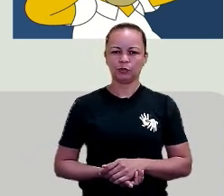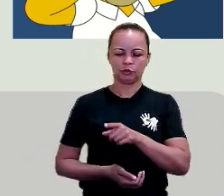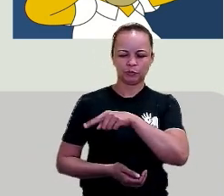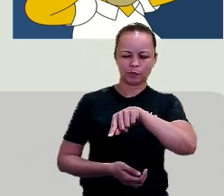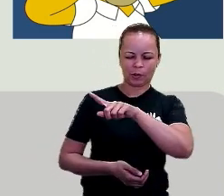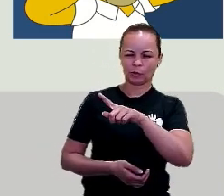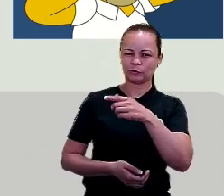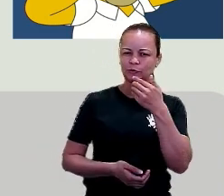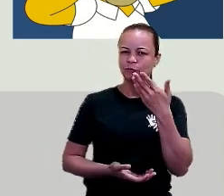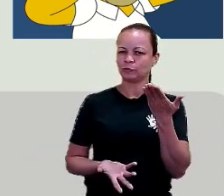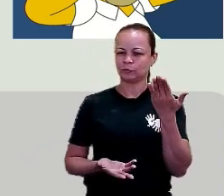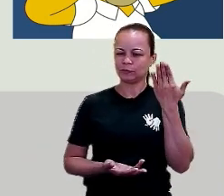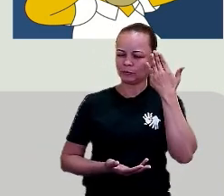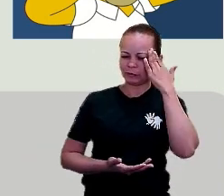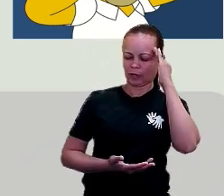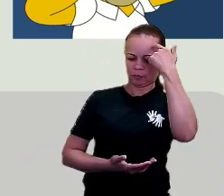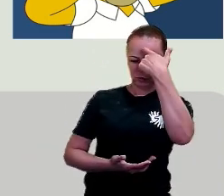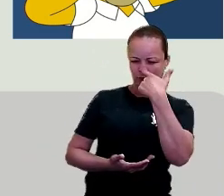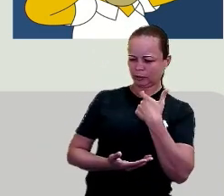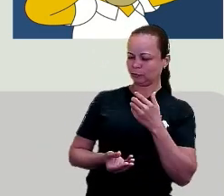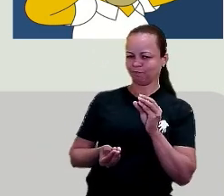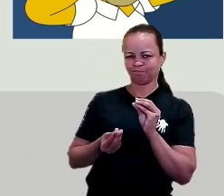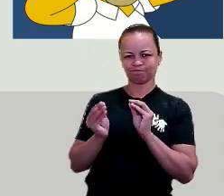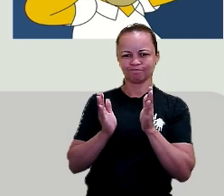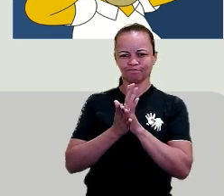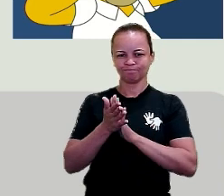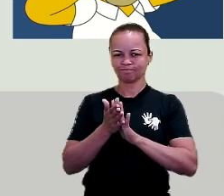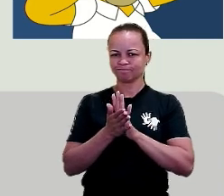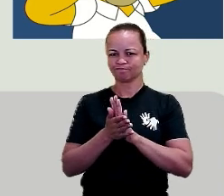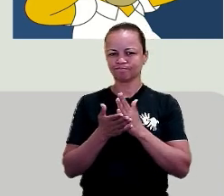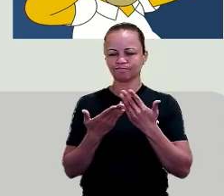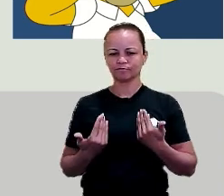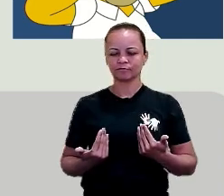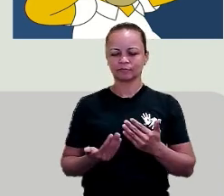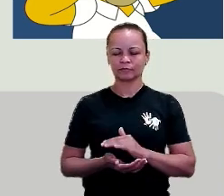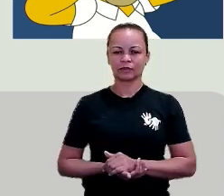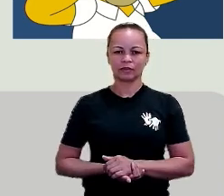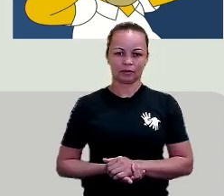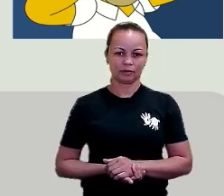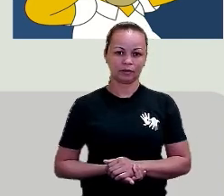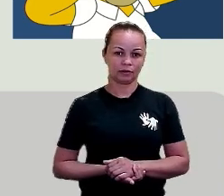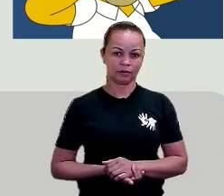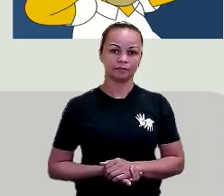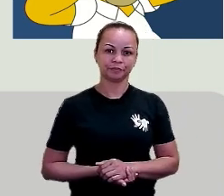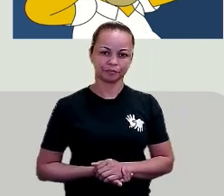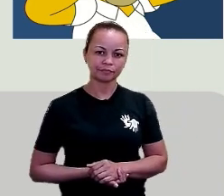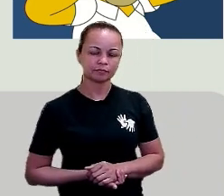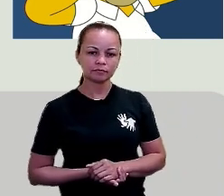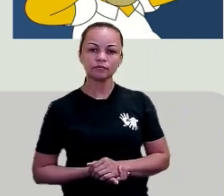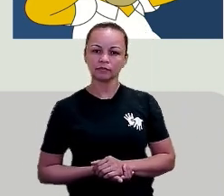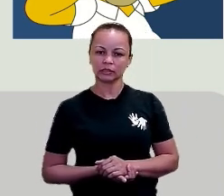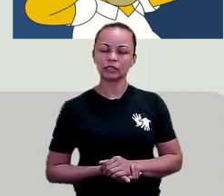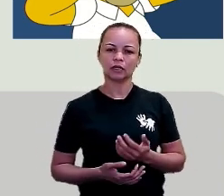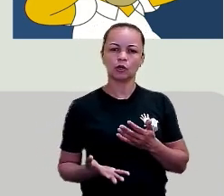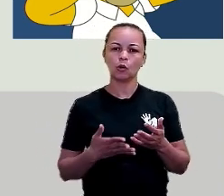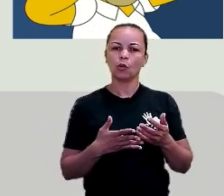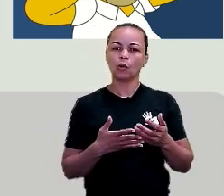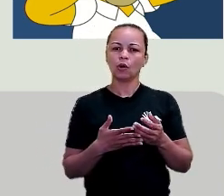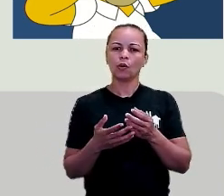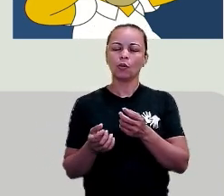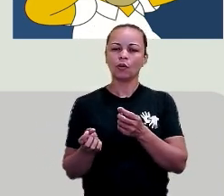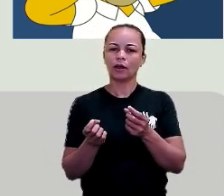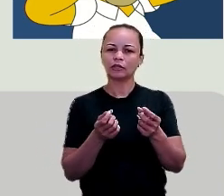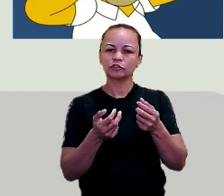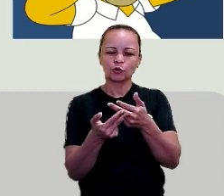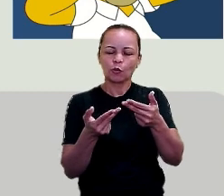ainda não sabemos o que somos. Ou seja, eles não sabem. A mídia, o comércio, ele